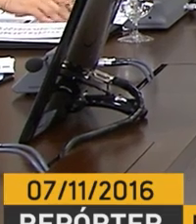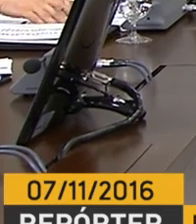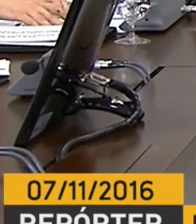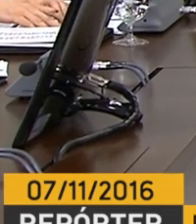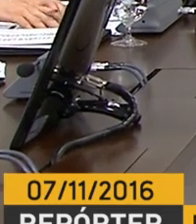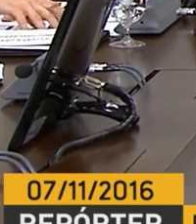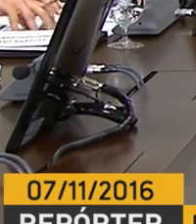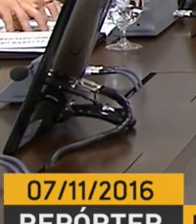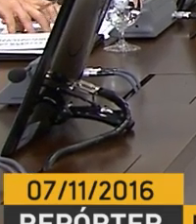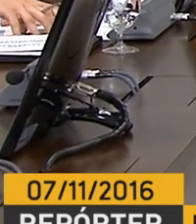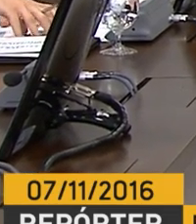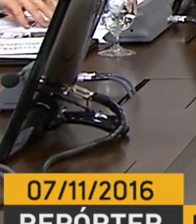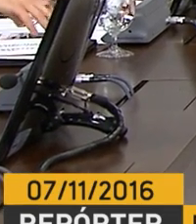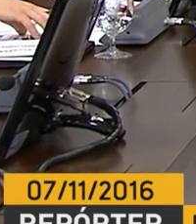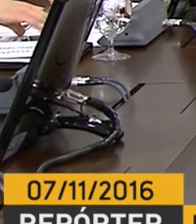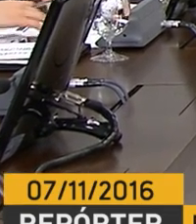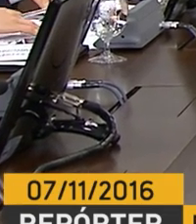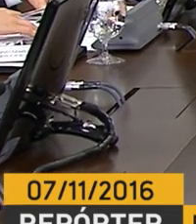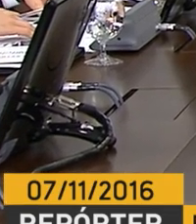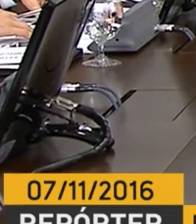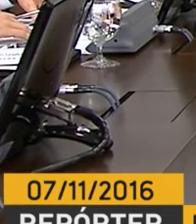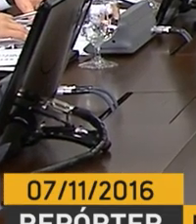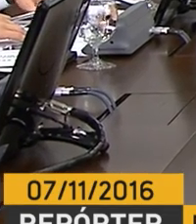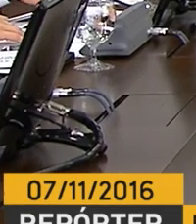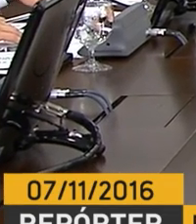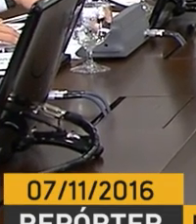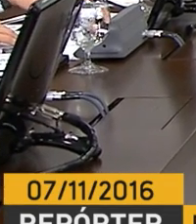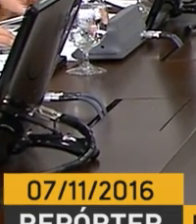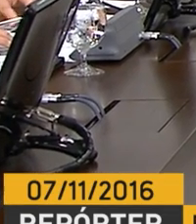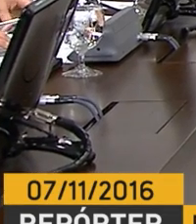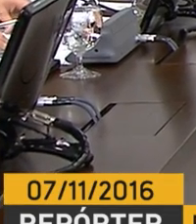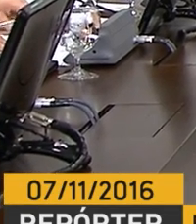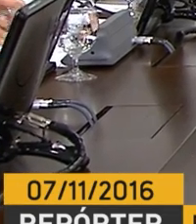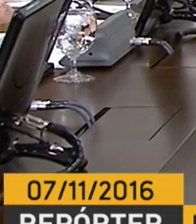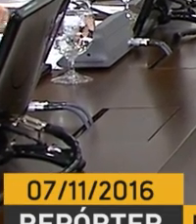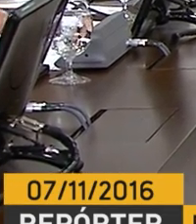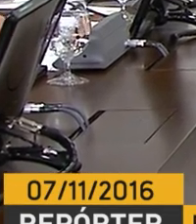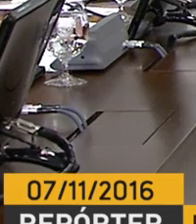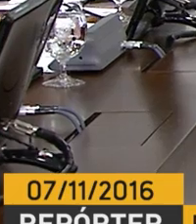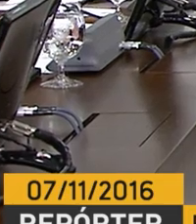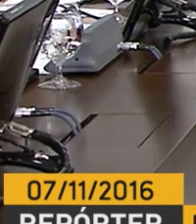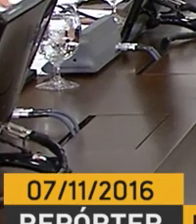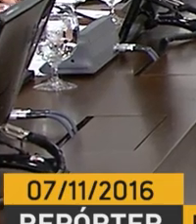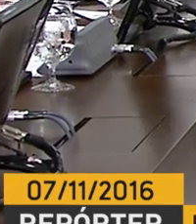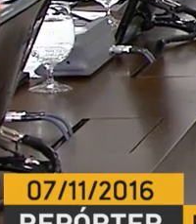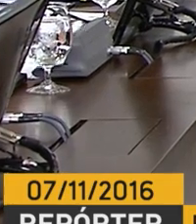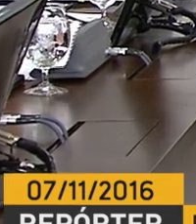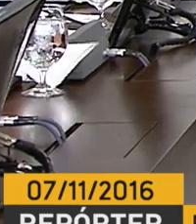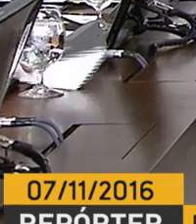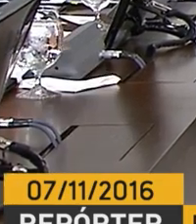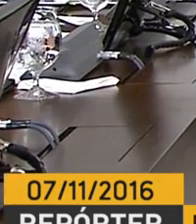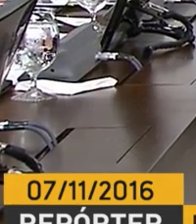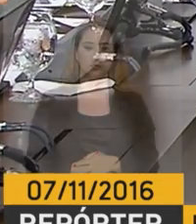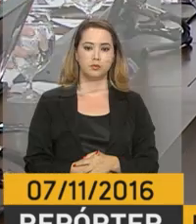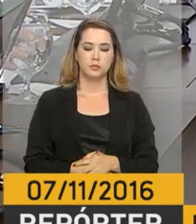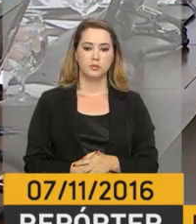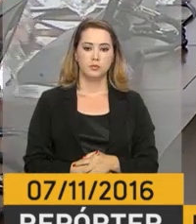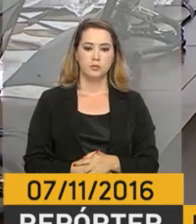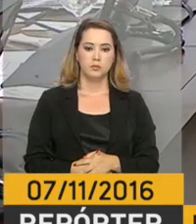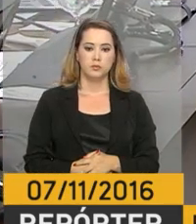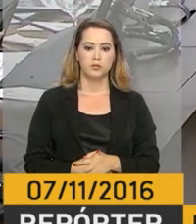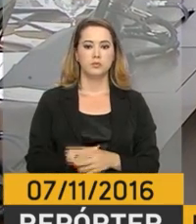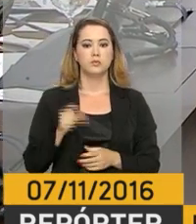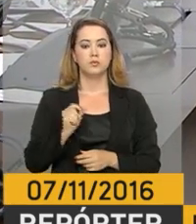de 1.600 obras naquela ocasião. O senador Ataídes esteve conosco naquela ocasião, representando o